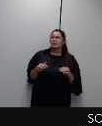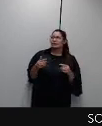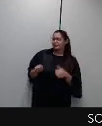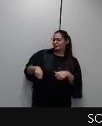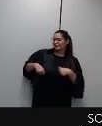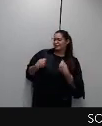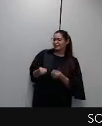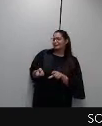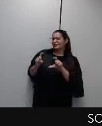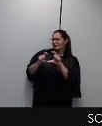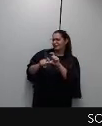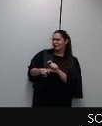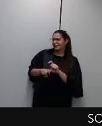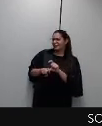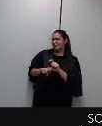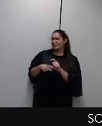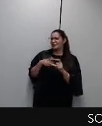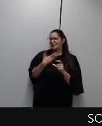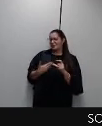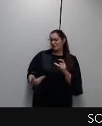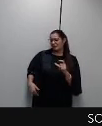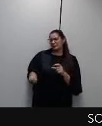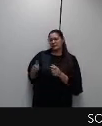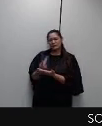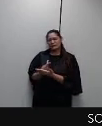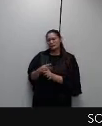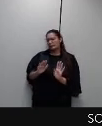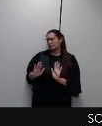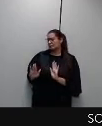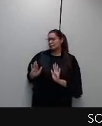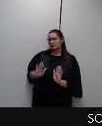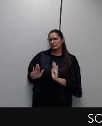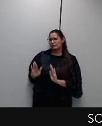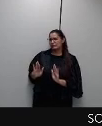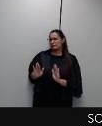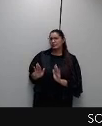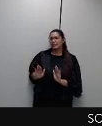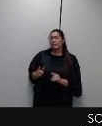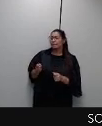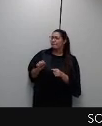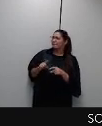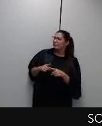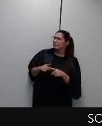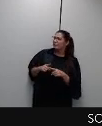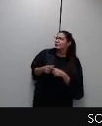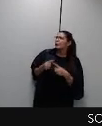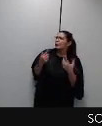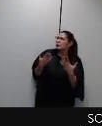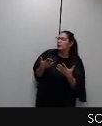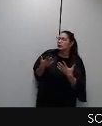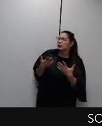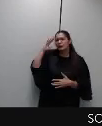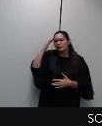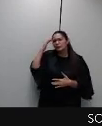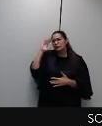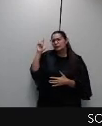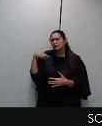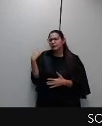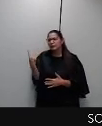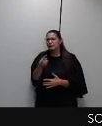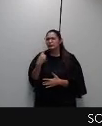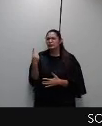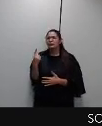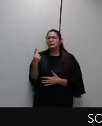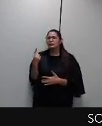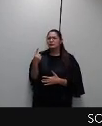do preço público está errado antes mesmo porque é é eu entendimento que ainda virgem na segunda